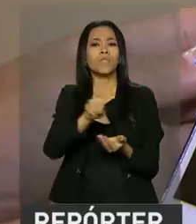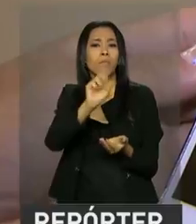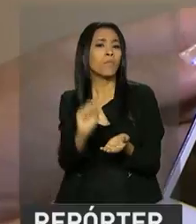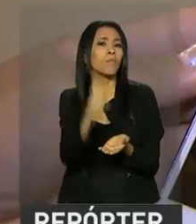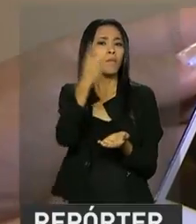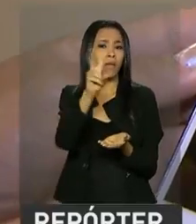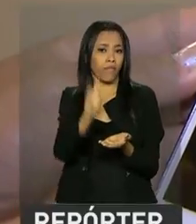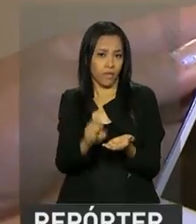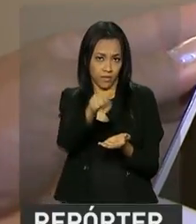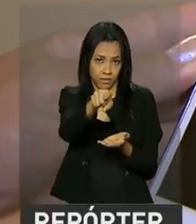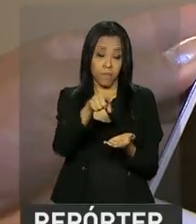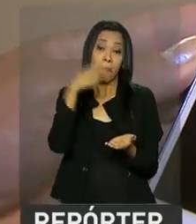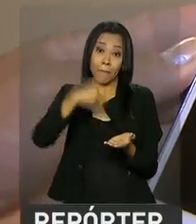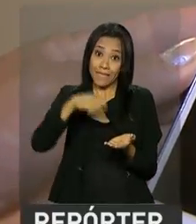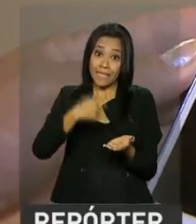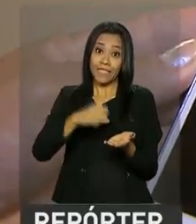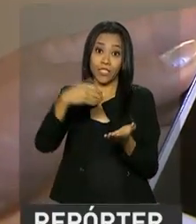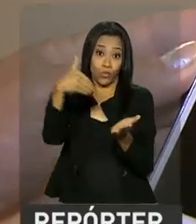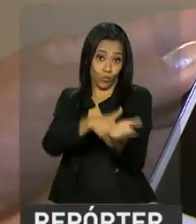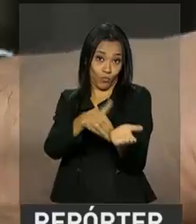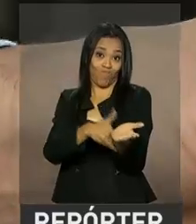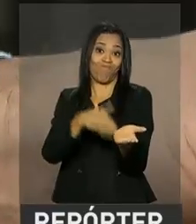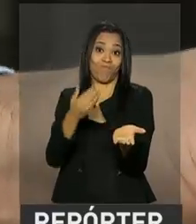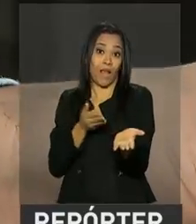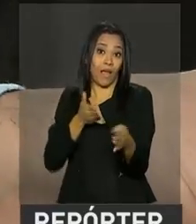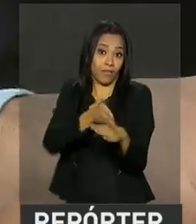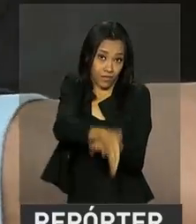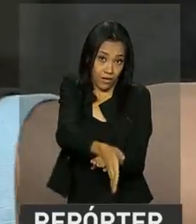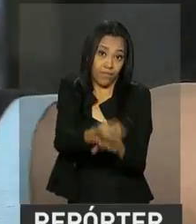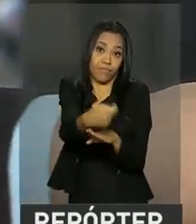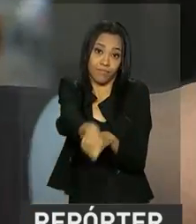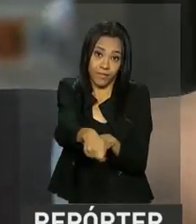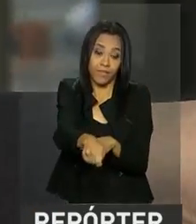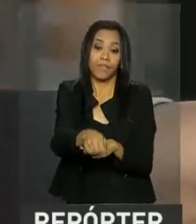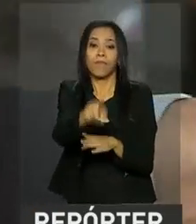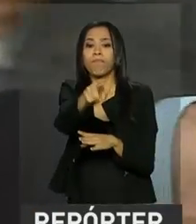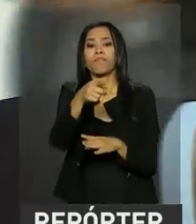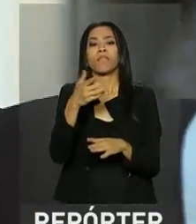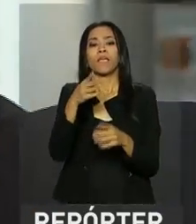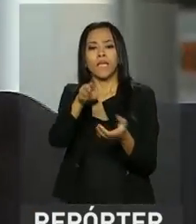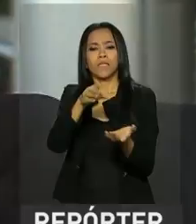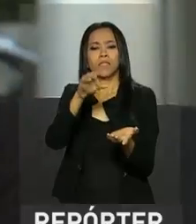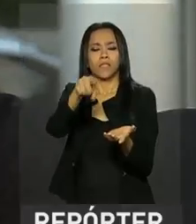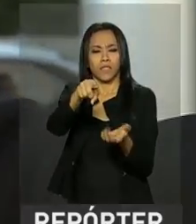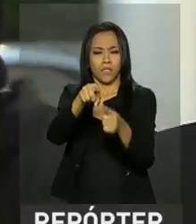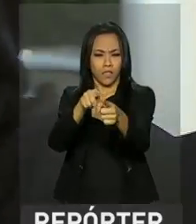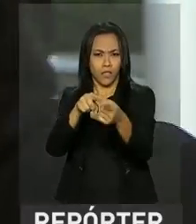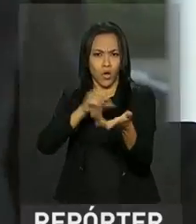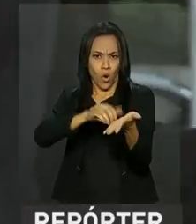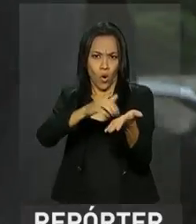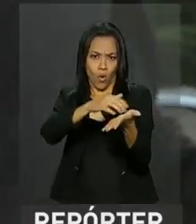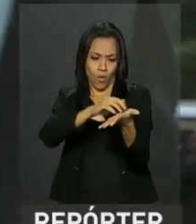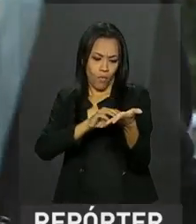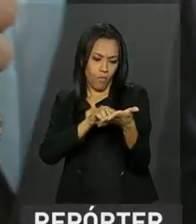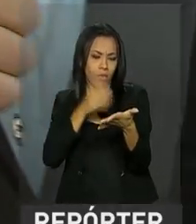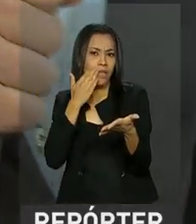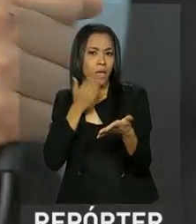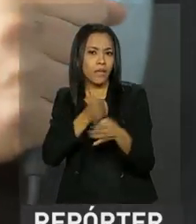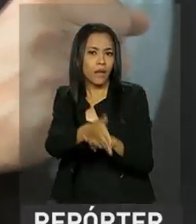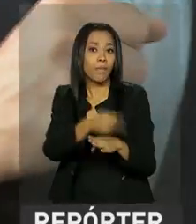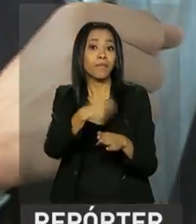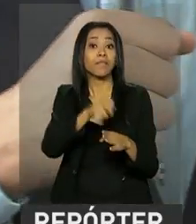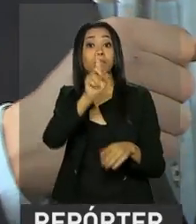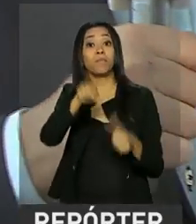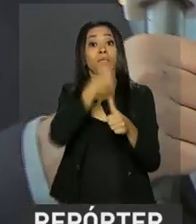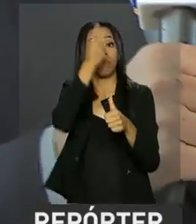o trabalhador precisa de um código de acesso para obter o qr code que é o código de acesso ao aplicativo o trabalhador tem que ir